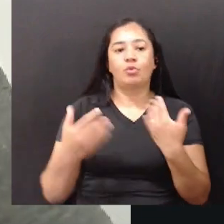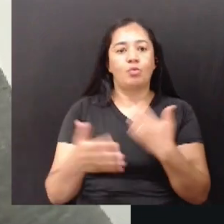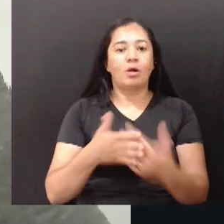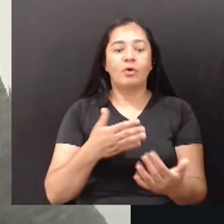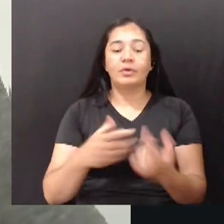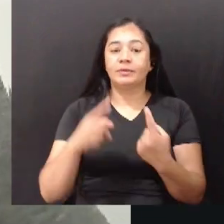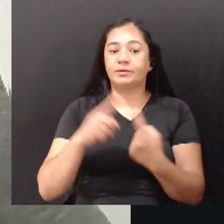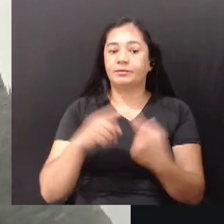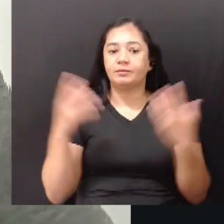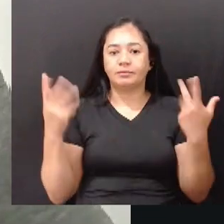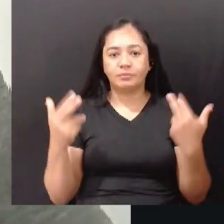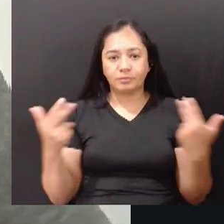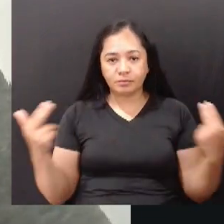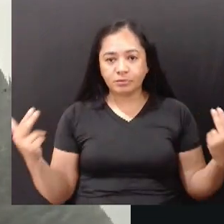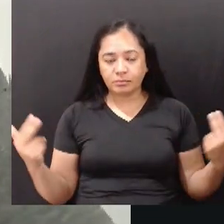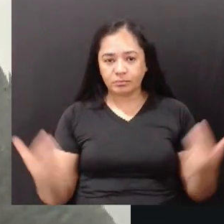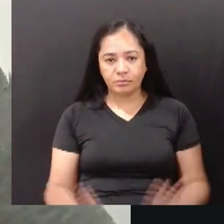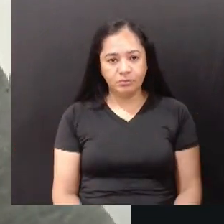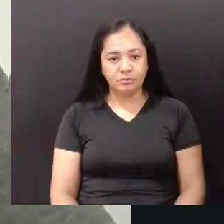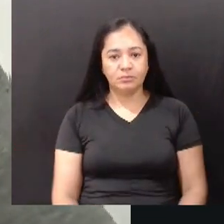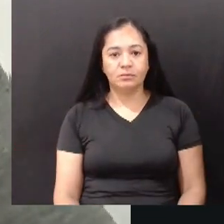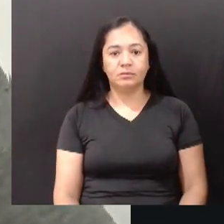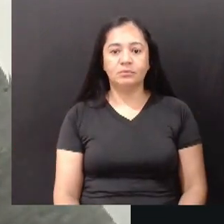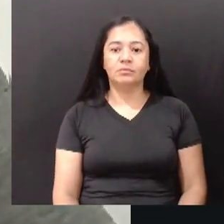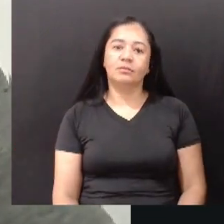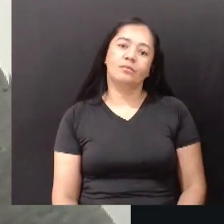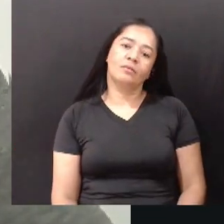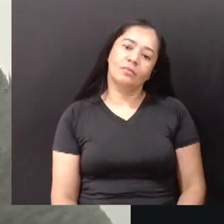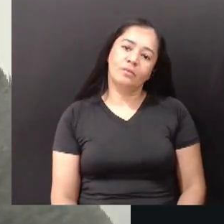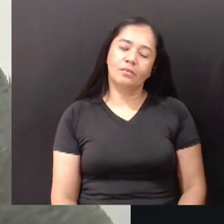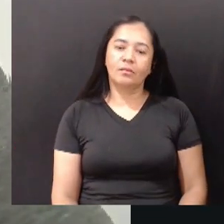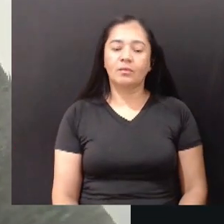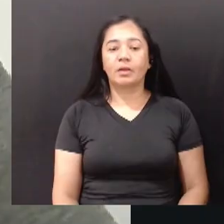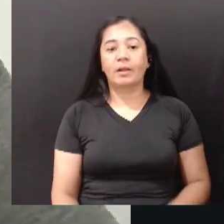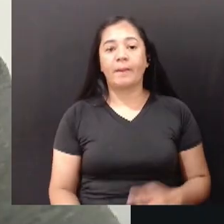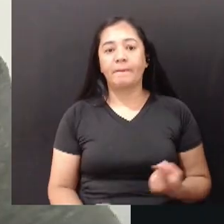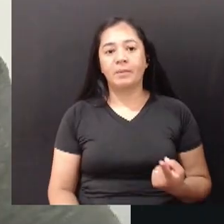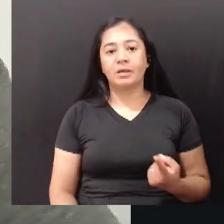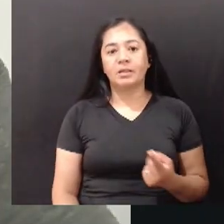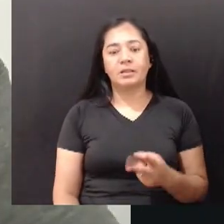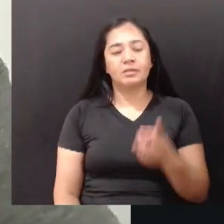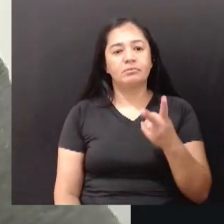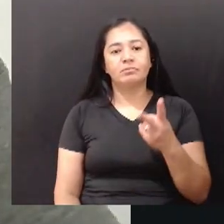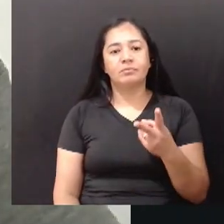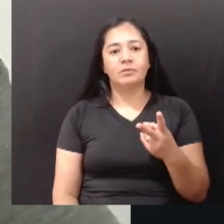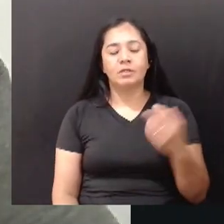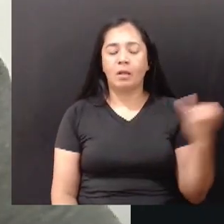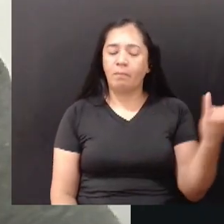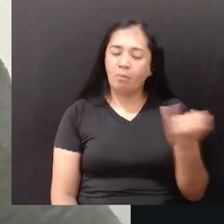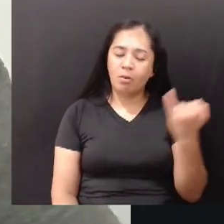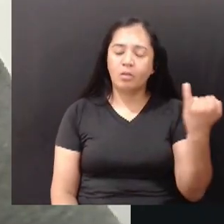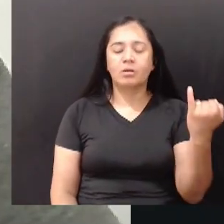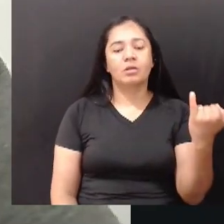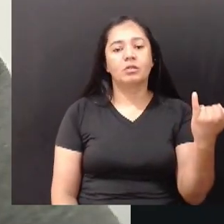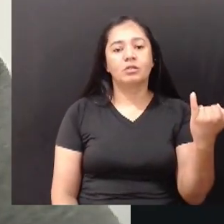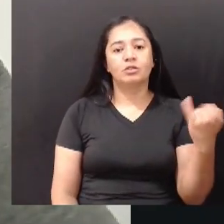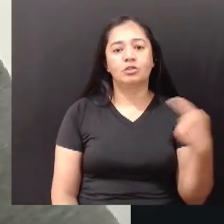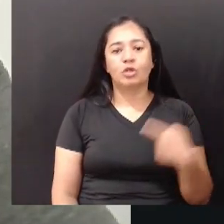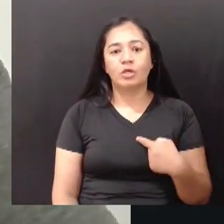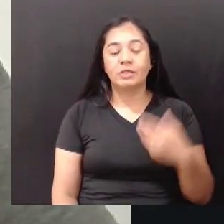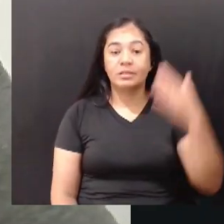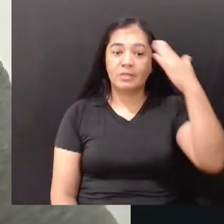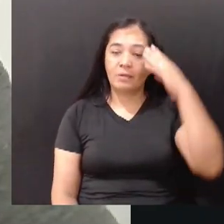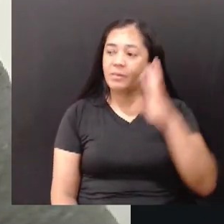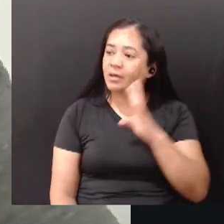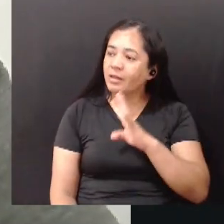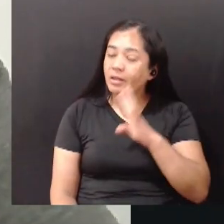mamífero ou de um inseto pequenininho, de um outro invertebrado, mas que seja muito relevante,